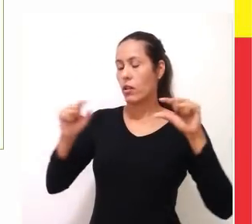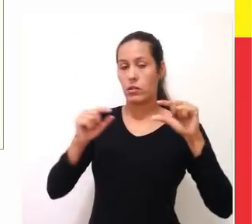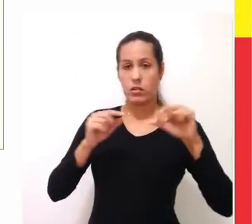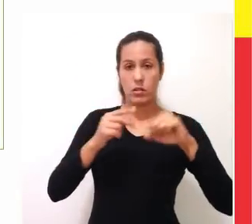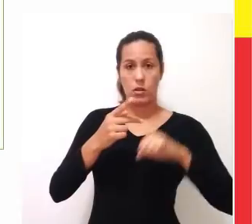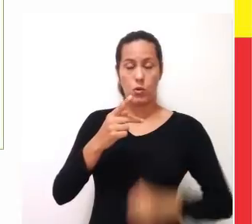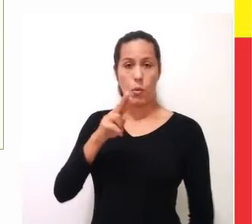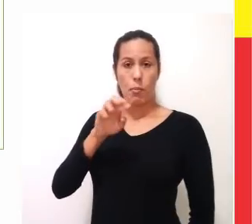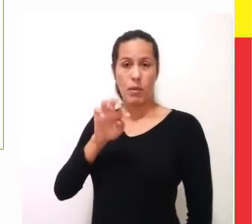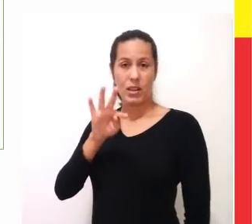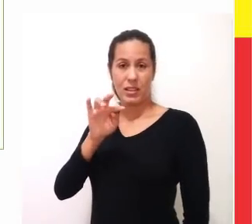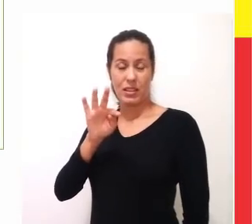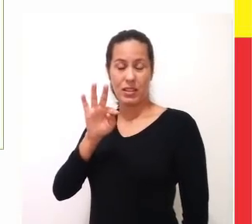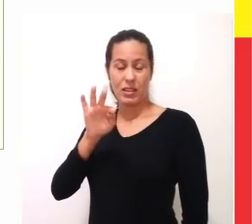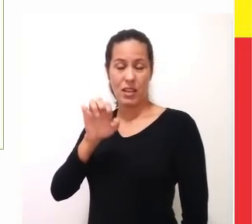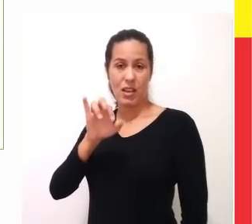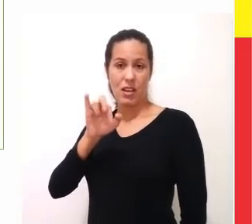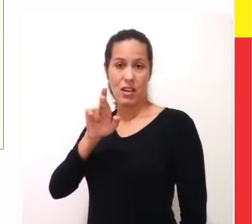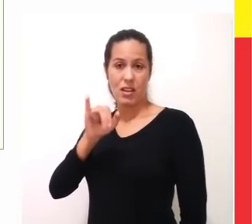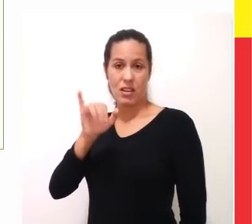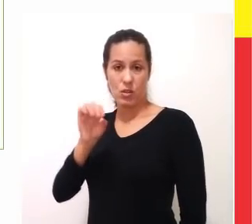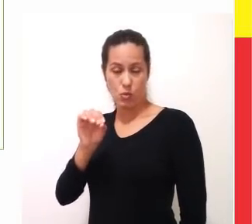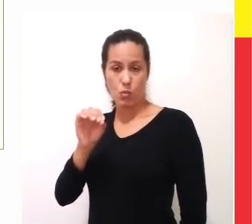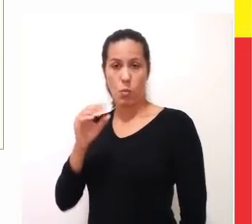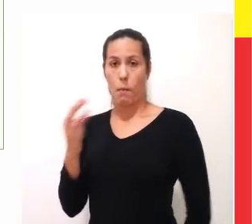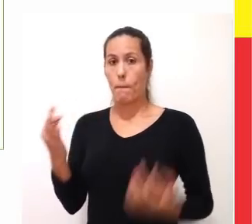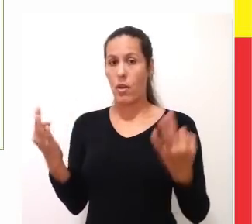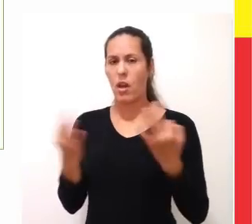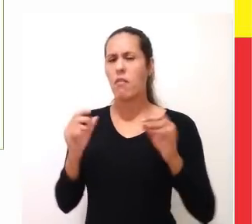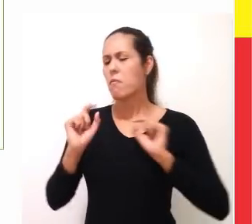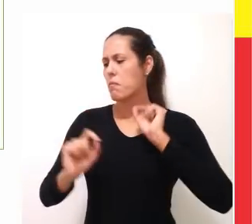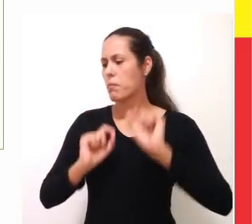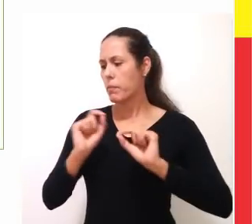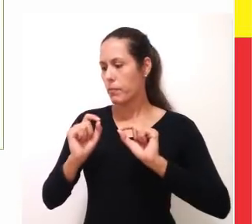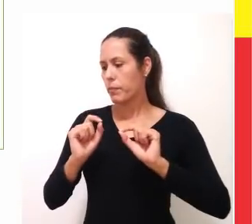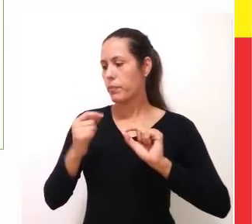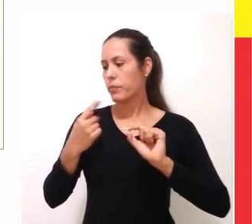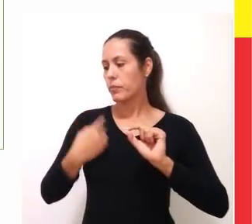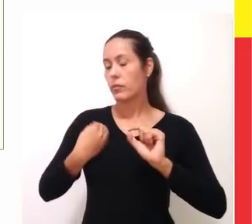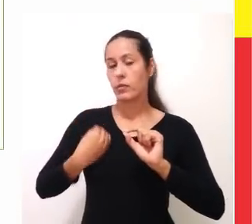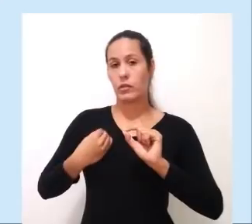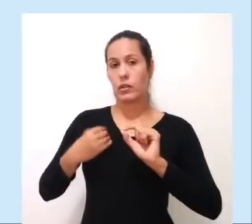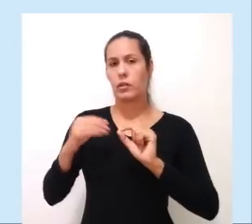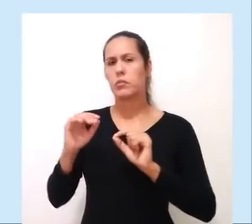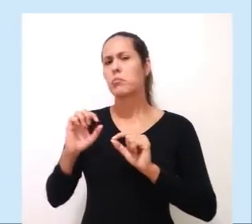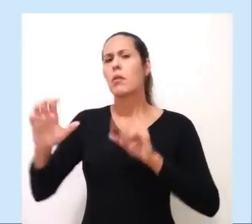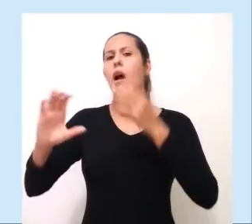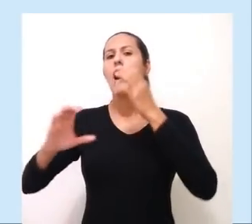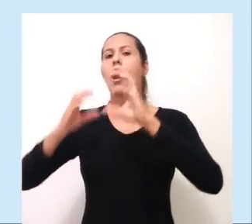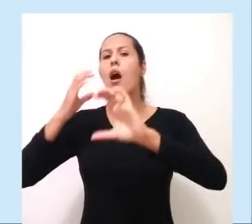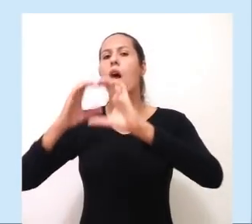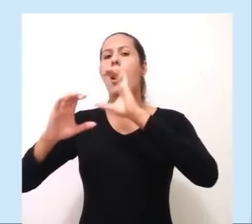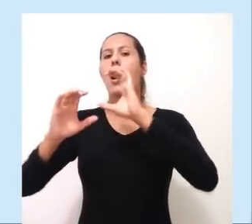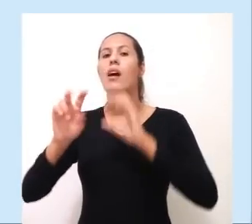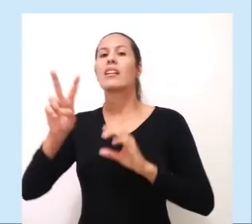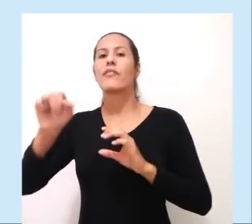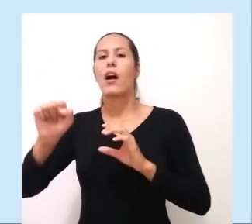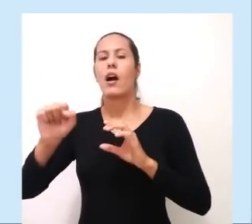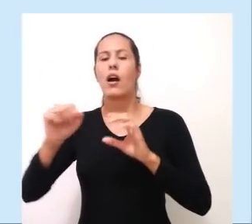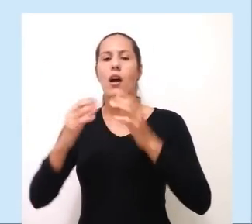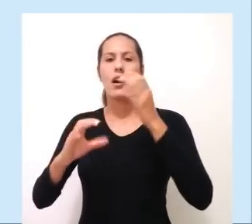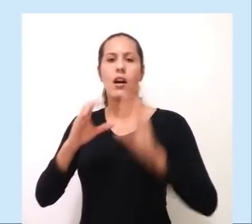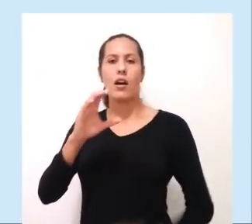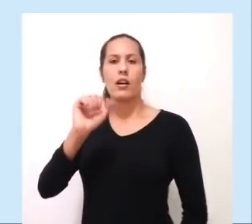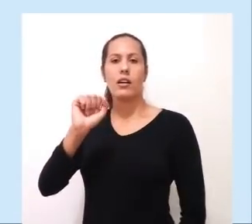importante observar isso aqui. Eu posso usar, lembrar que eu falei a vocês desde o início que nós temos o quê? O tempo principal